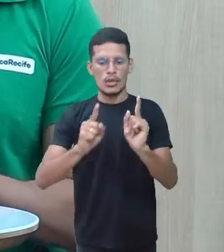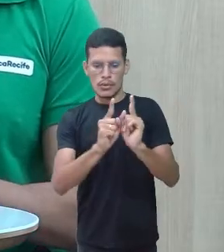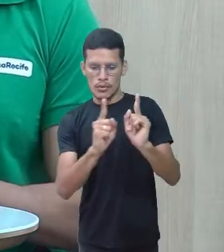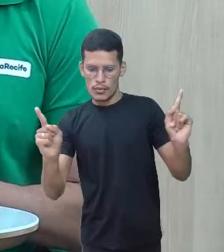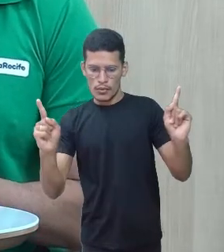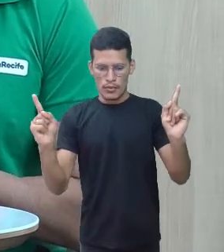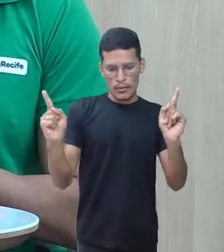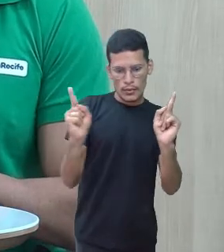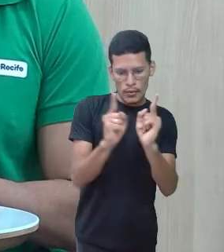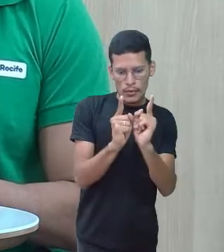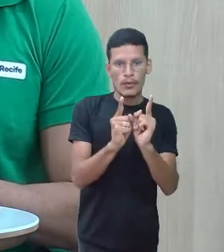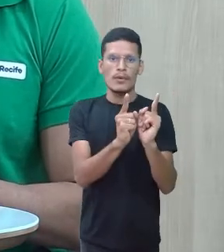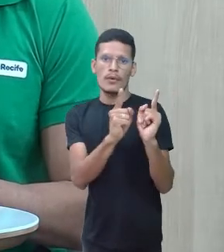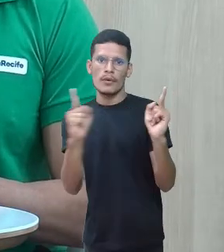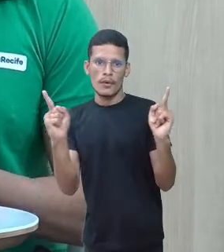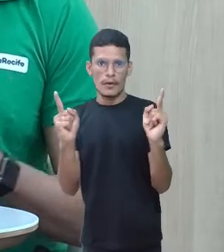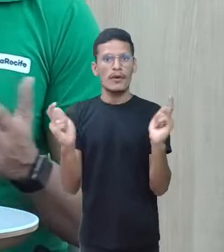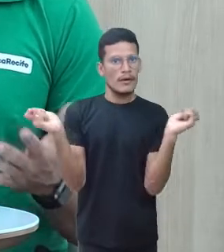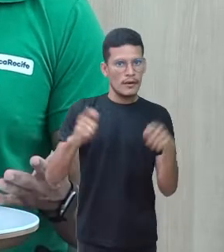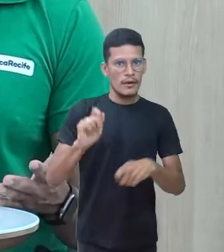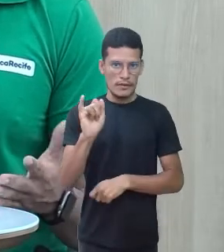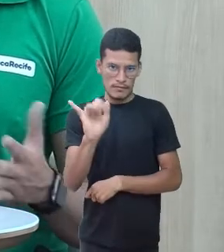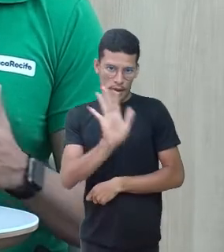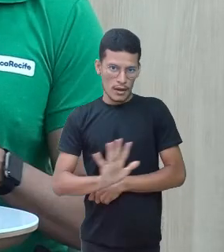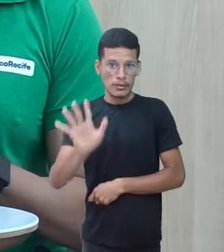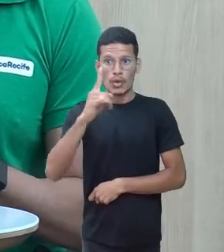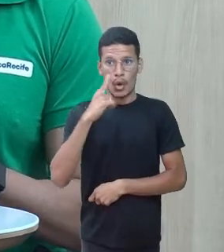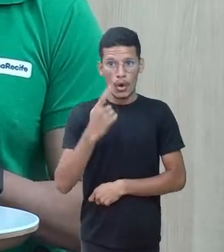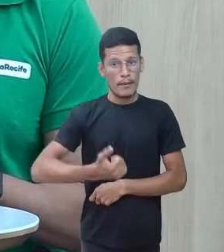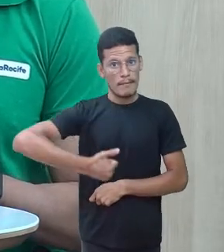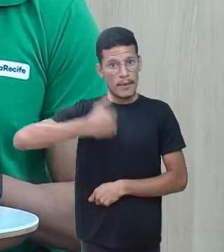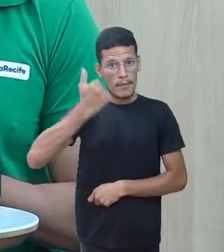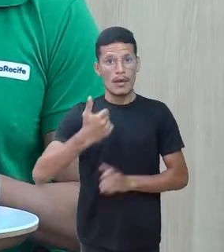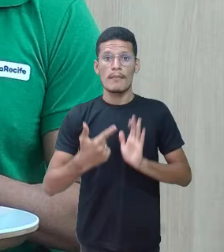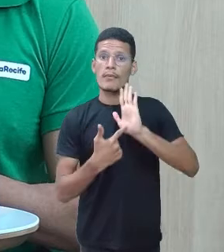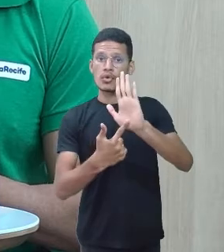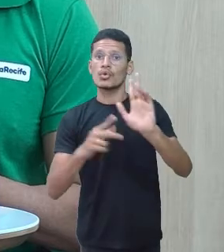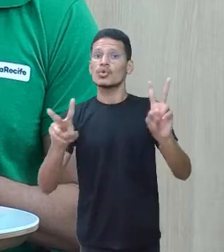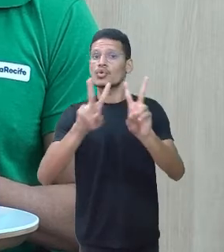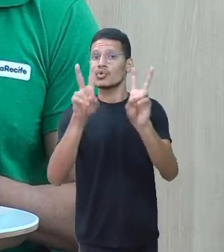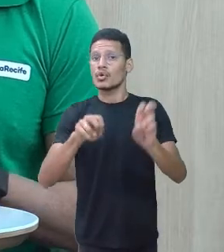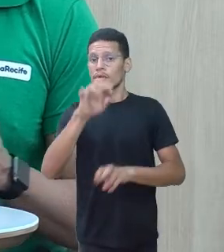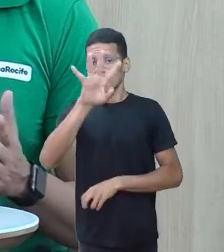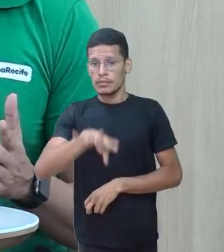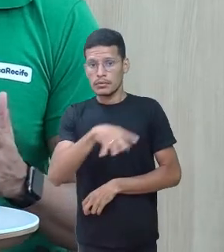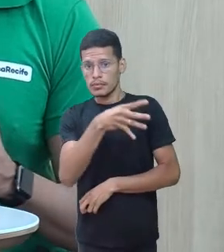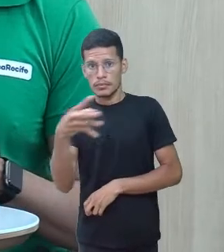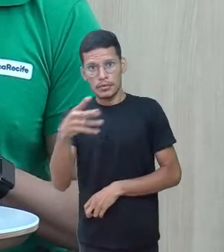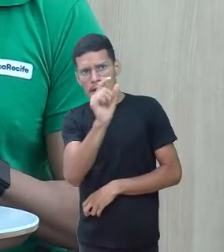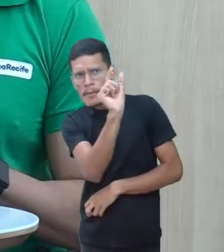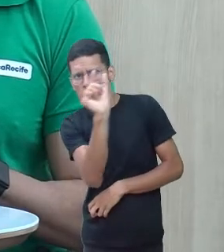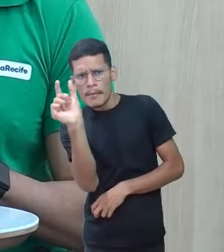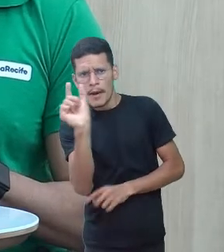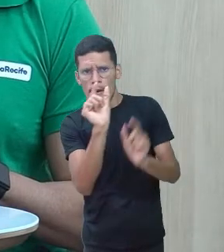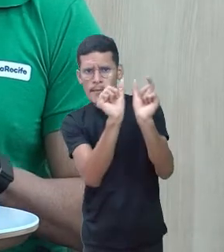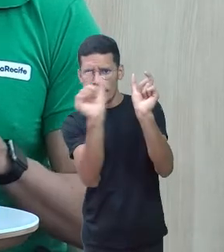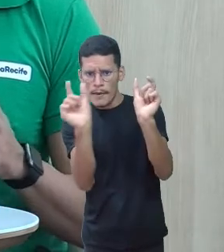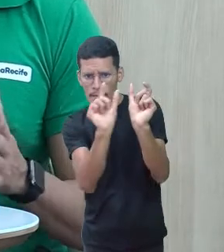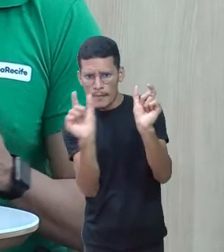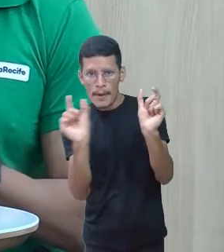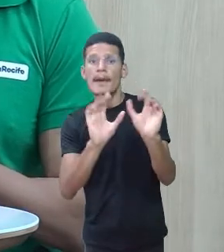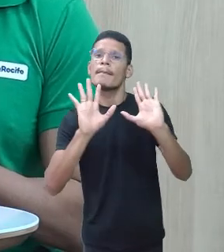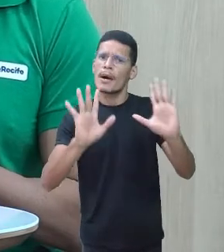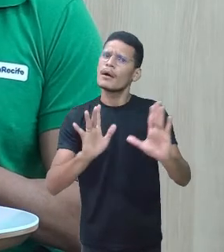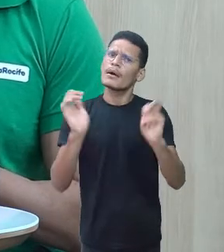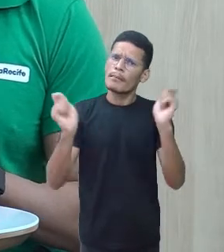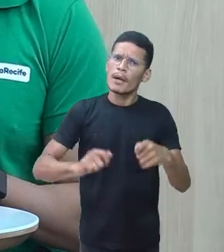a redução dessas figuras. No primeiro momento ela mostrou em relação à malha quadriculada, mas a gente pode excluir